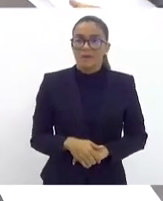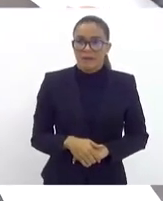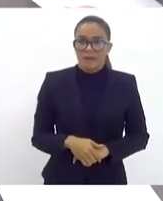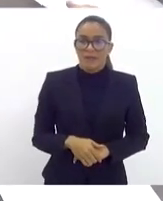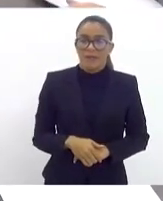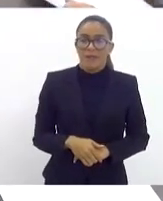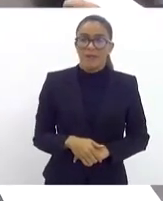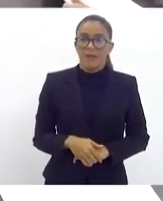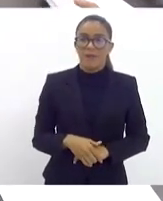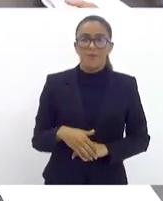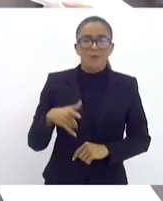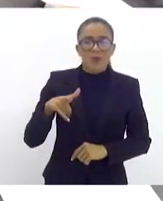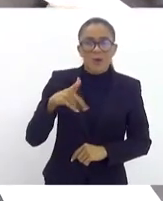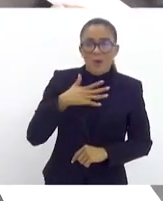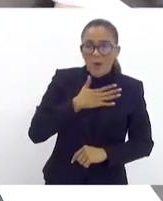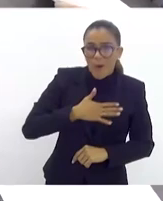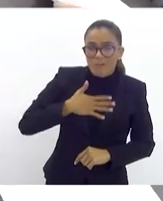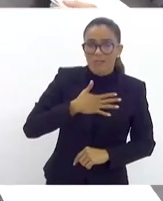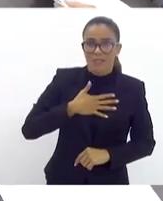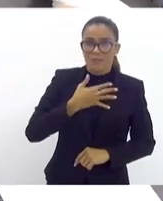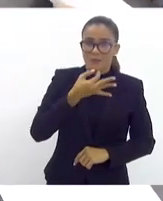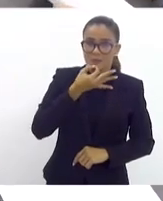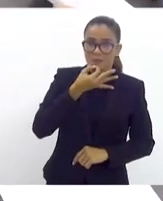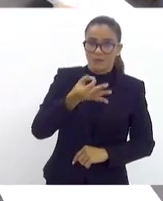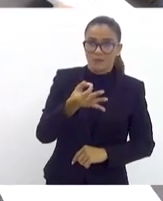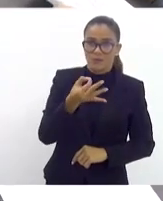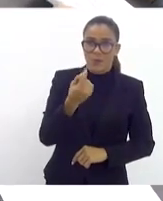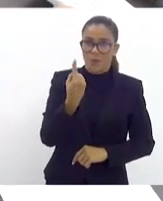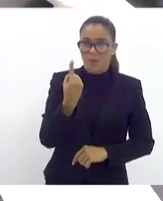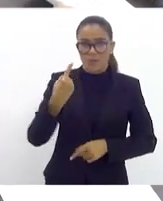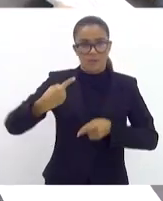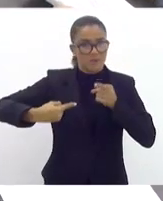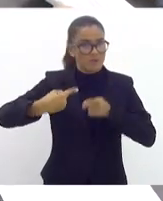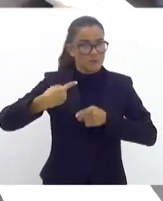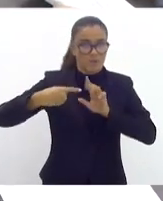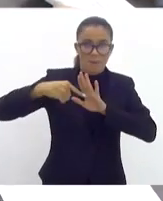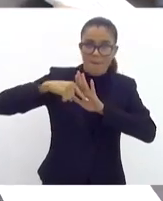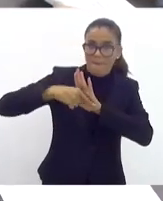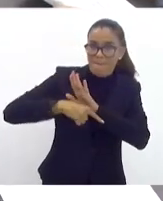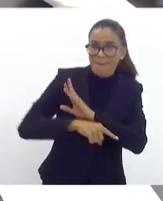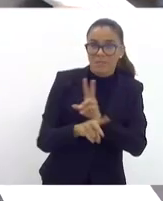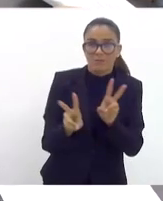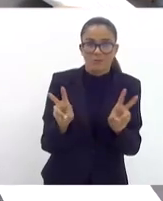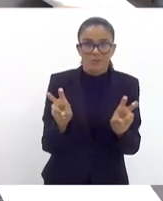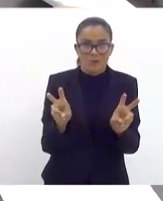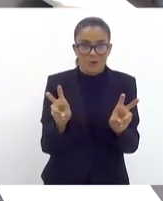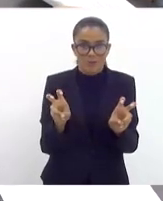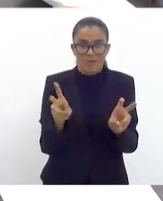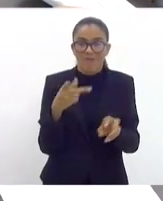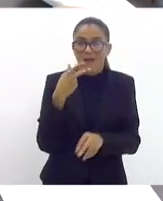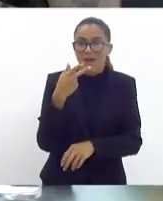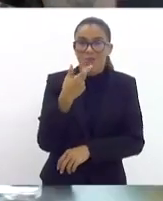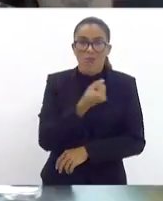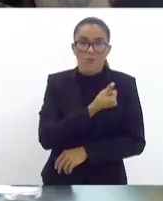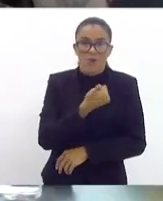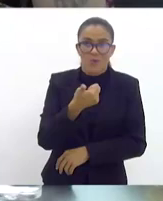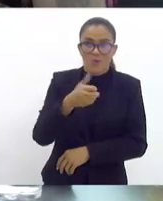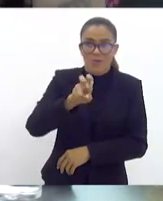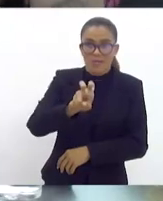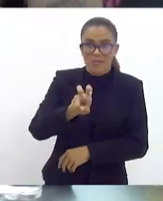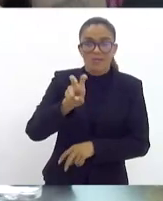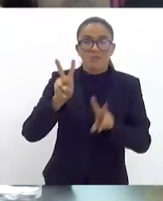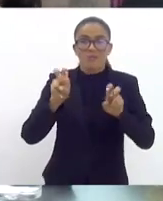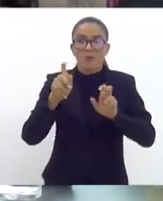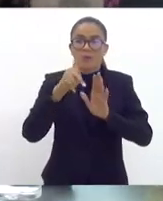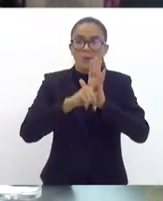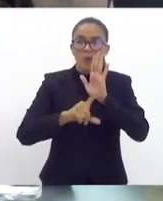eu gostaria de sugerir uma discussão mais aprofundada sobre essa questão que abordamos no item 15 a questão do